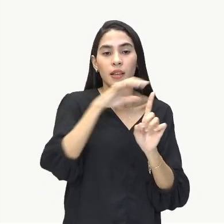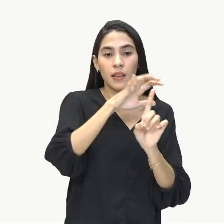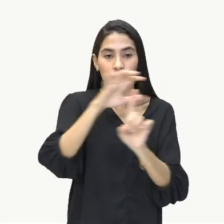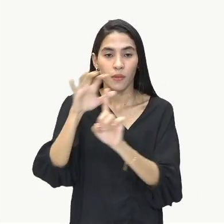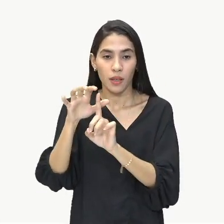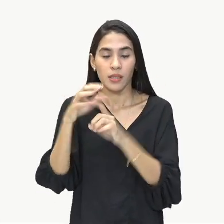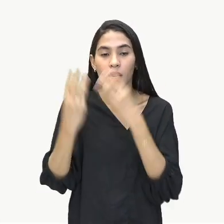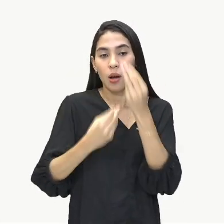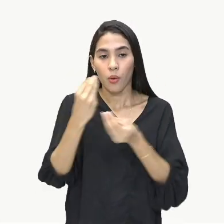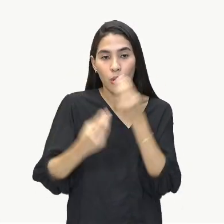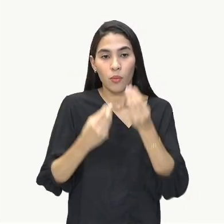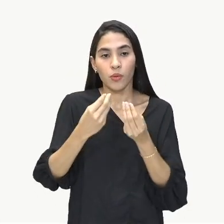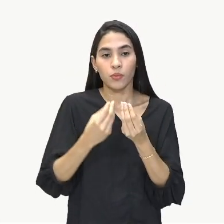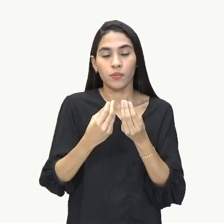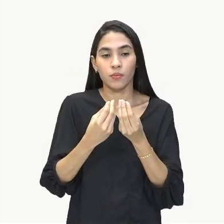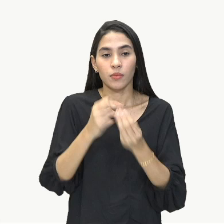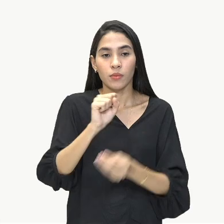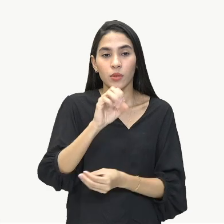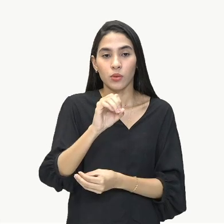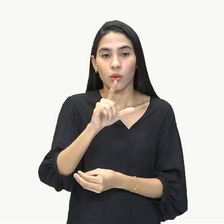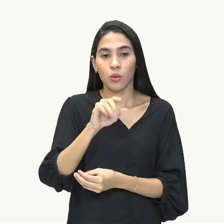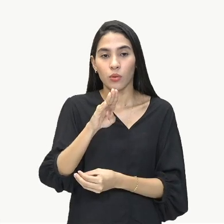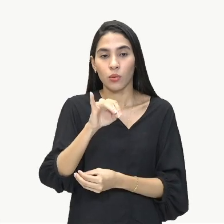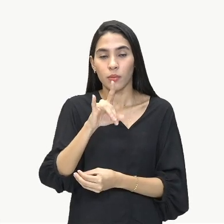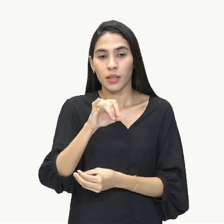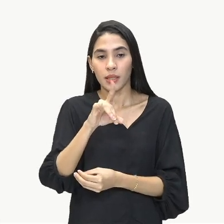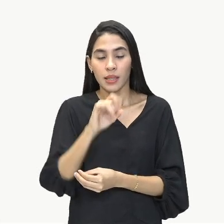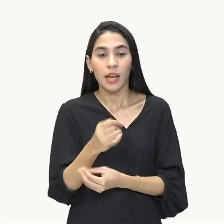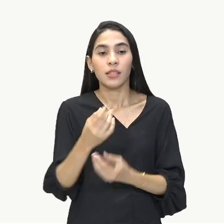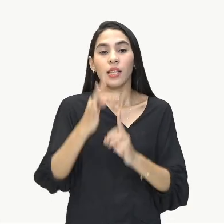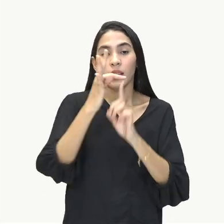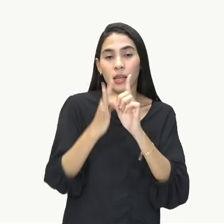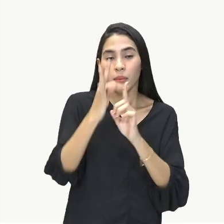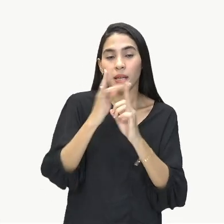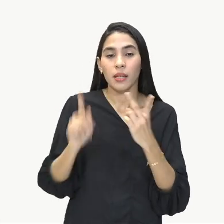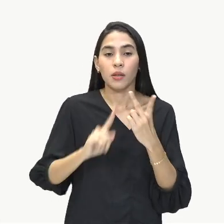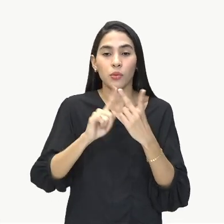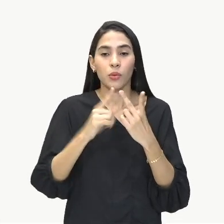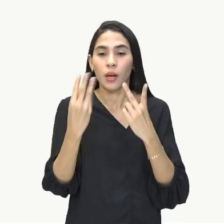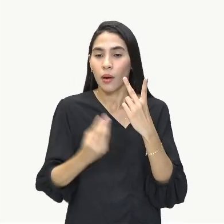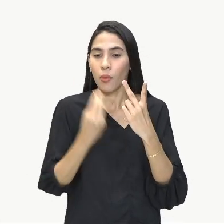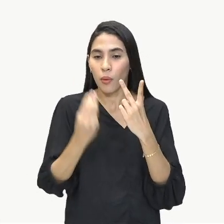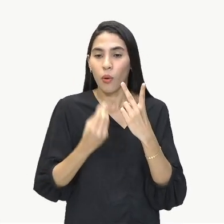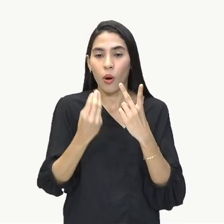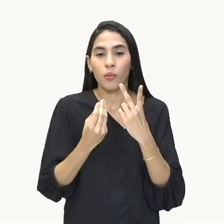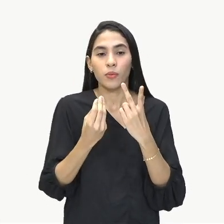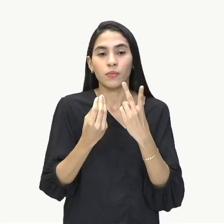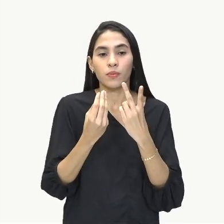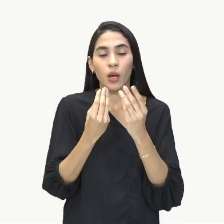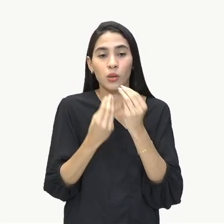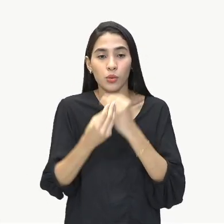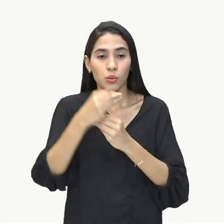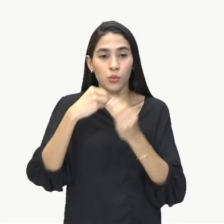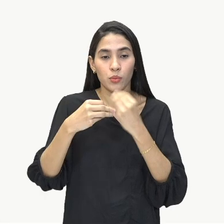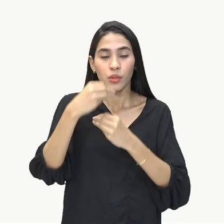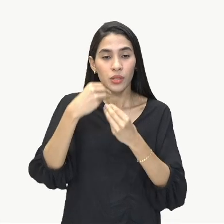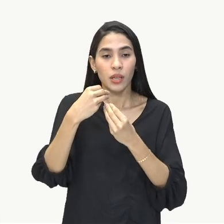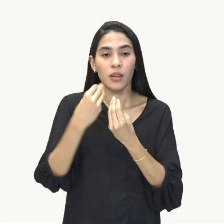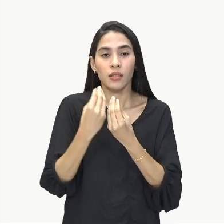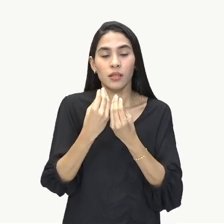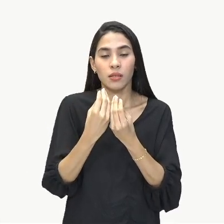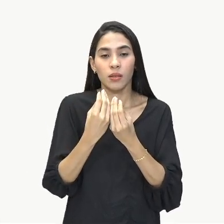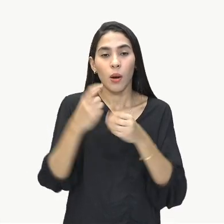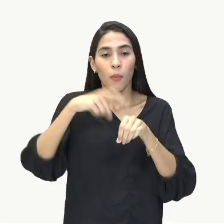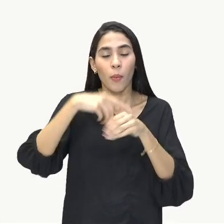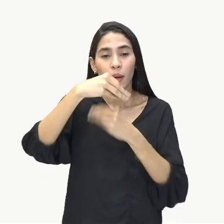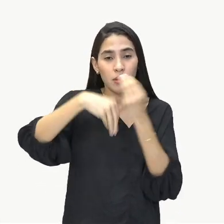influenciar a solubilidade, que seria a temperatura, a natureza das substâncias envolvidas,